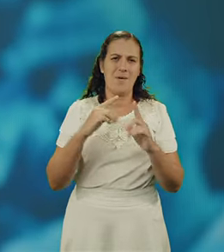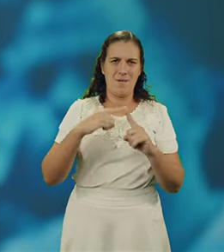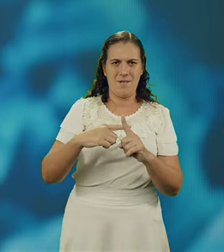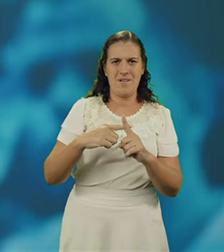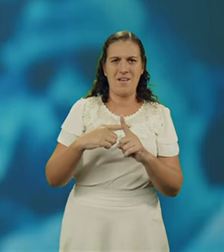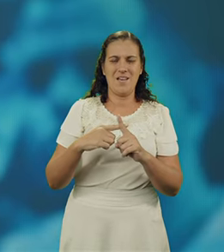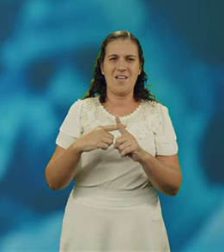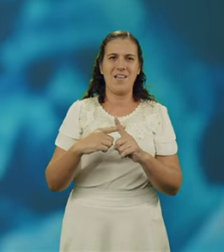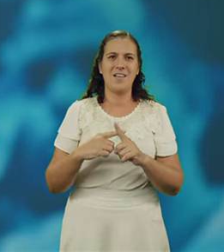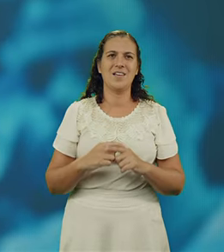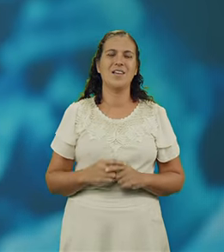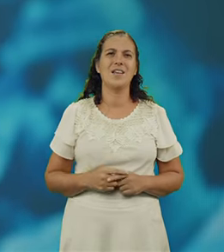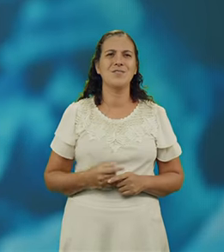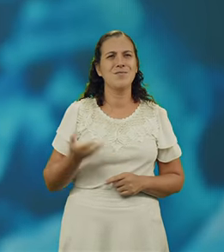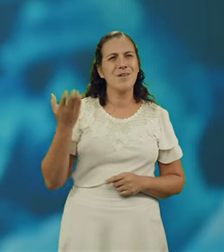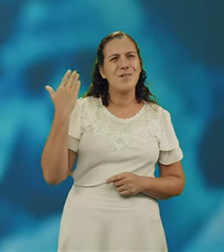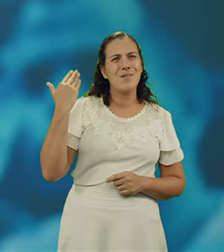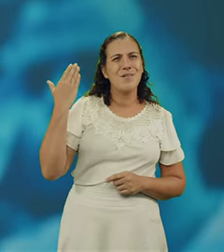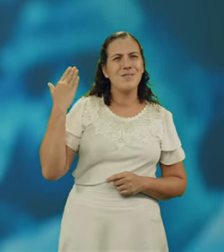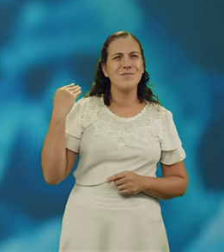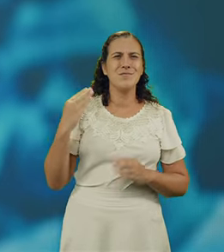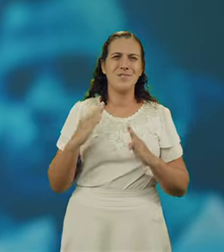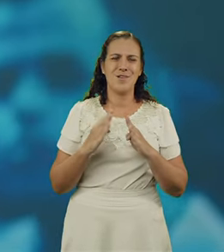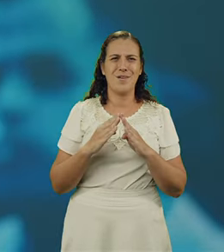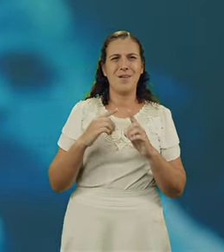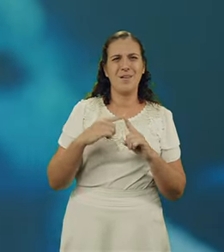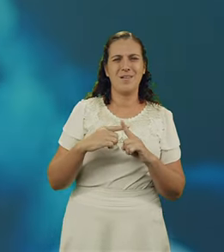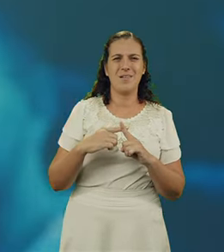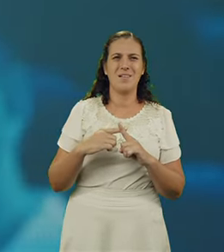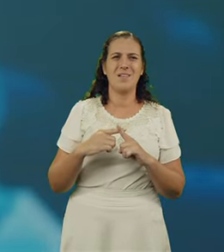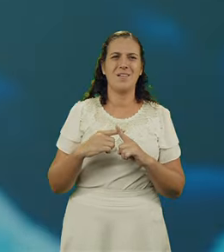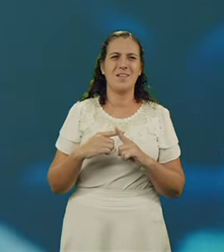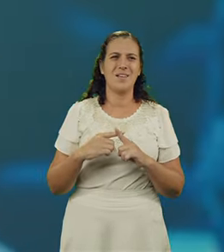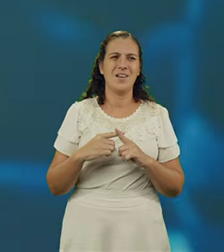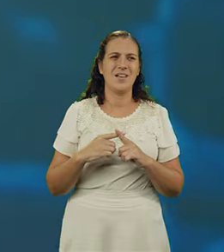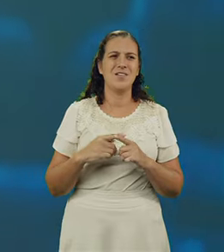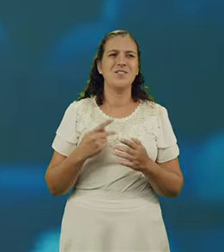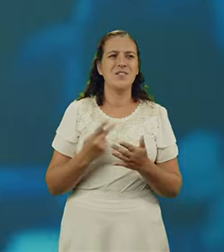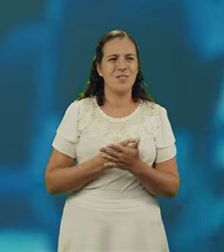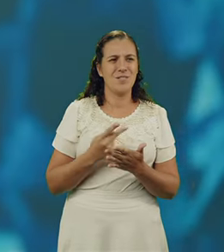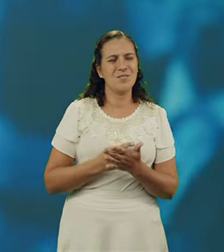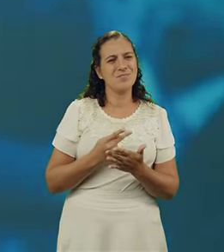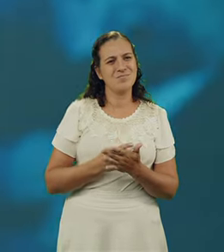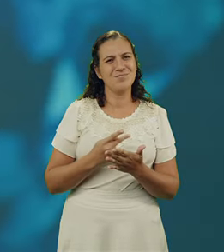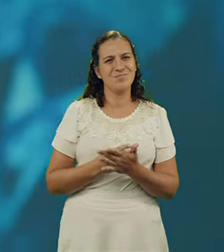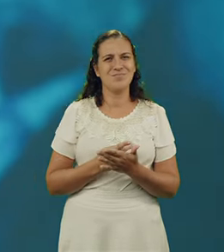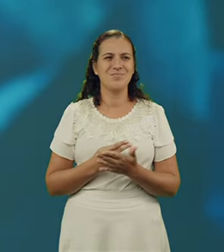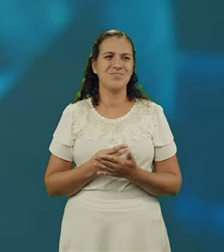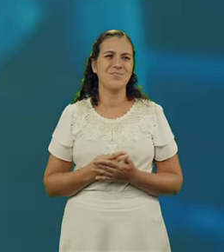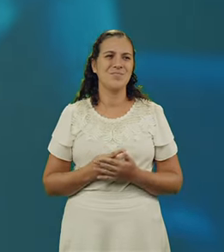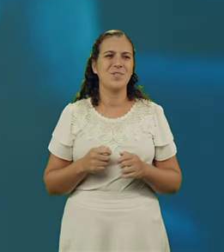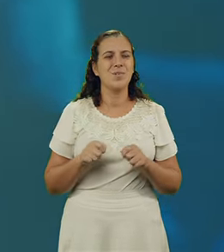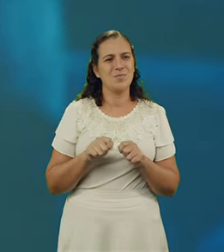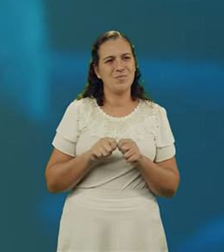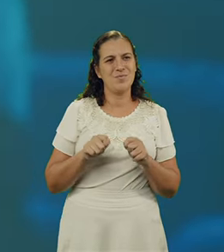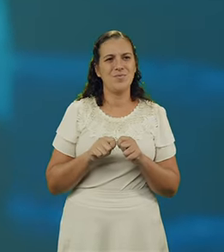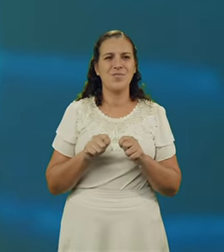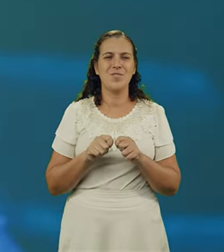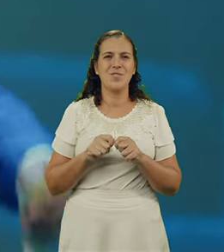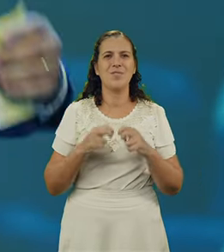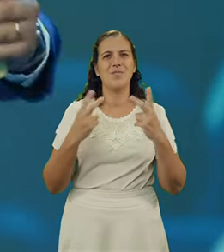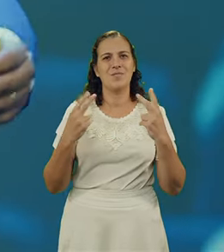da Macedônia, como os irmãos do continente africano, como aquela viúva que pegou tudo que ela